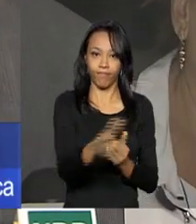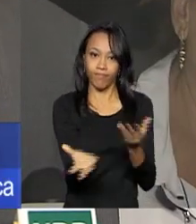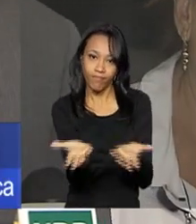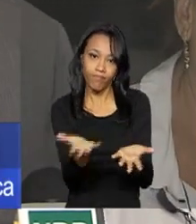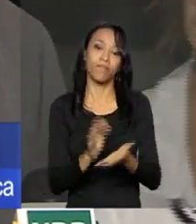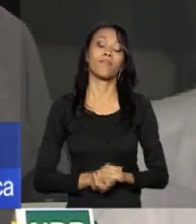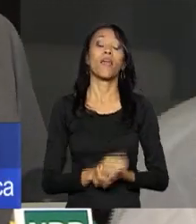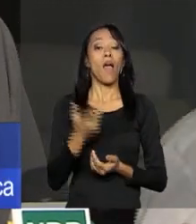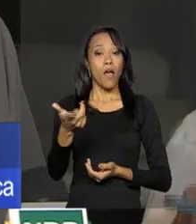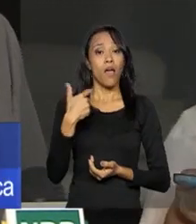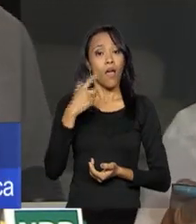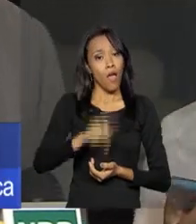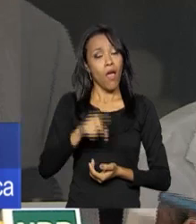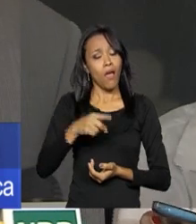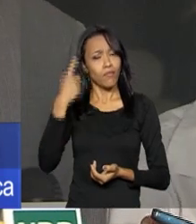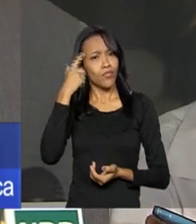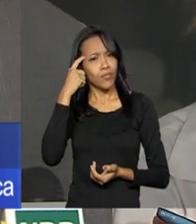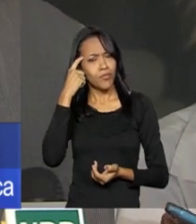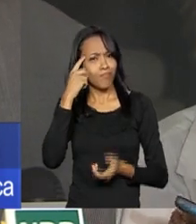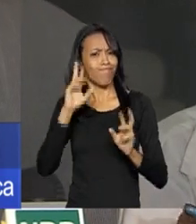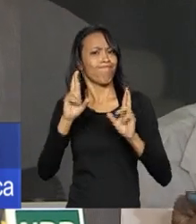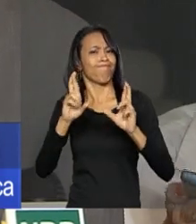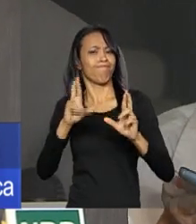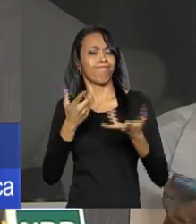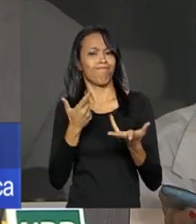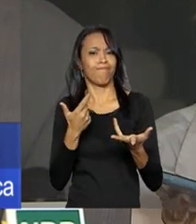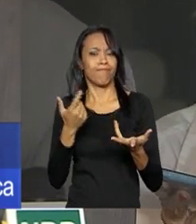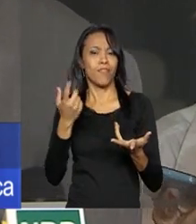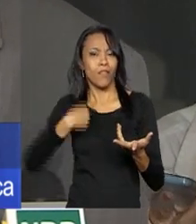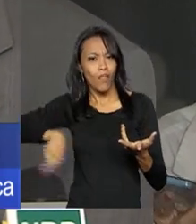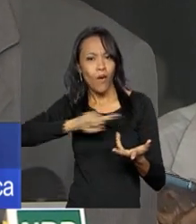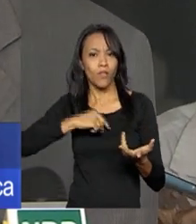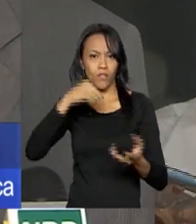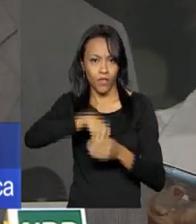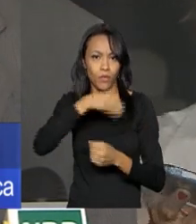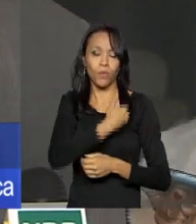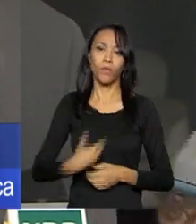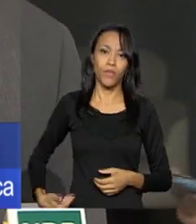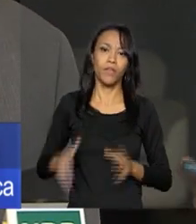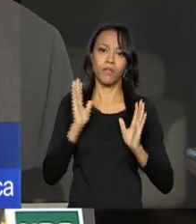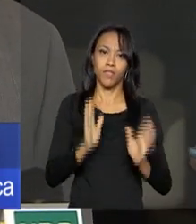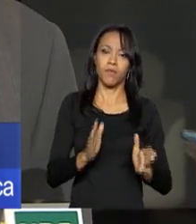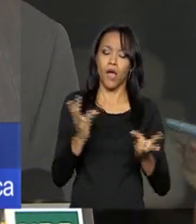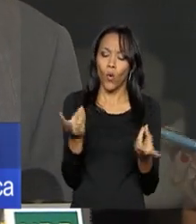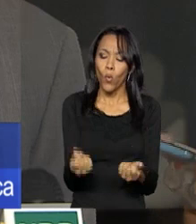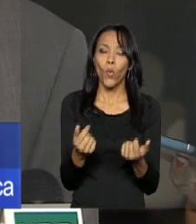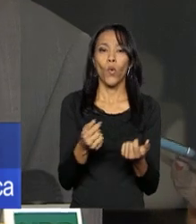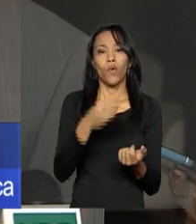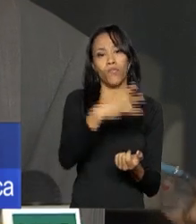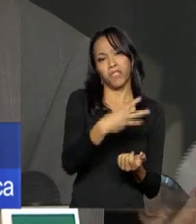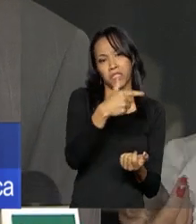tá dentro das expectativas do governo a nossa conta interna sempre foi entre 27 e 31